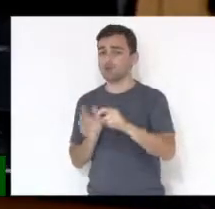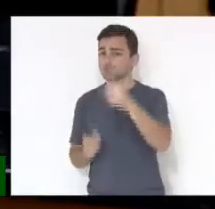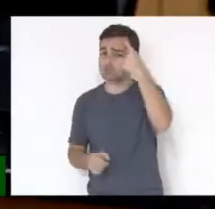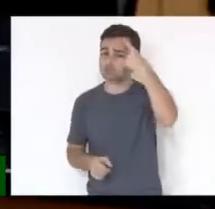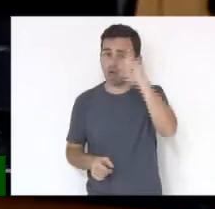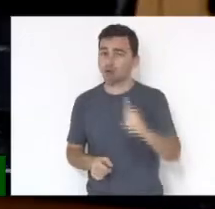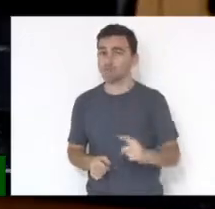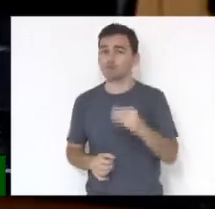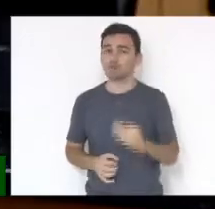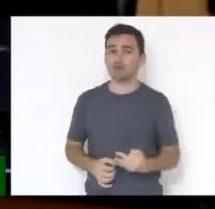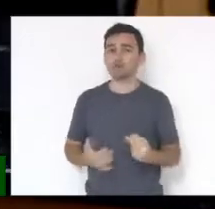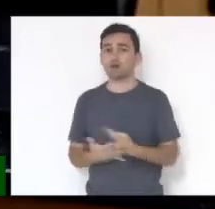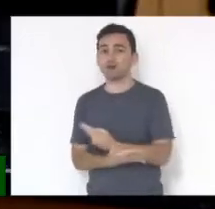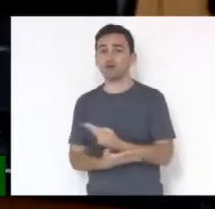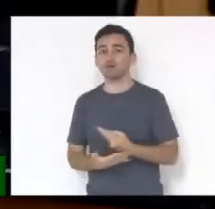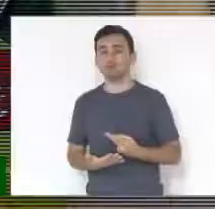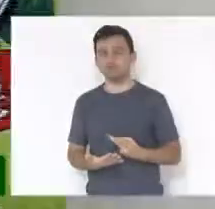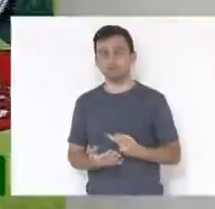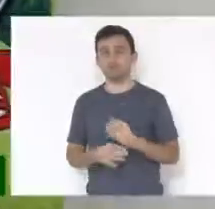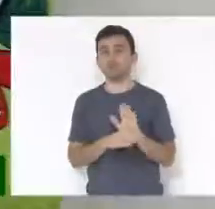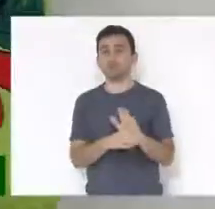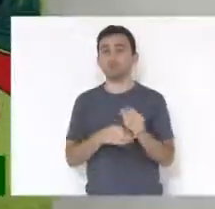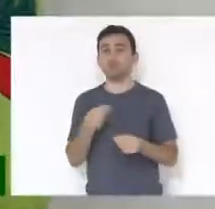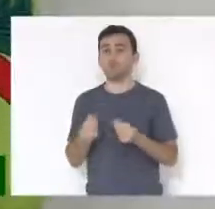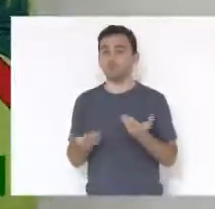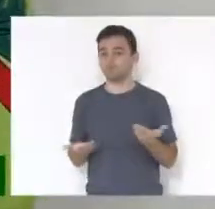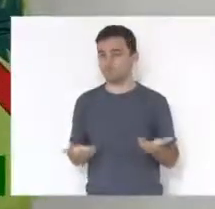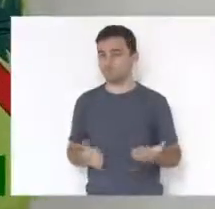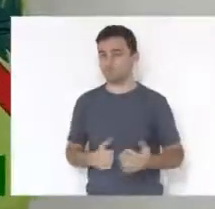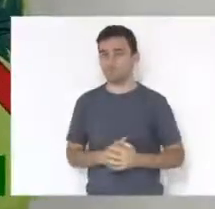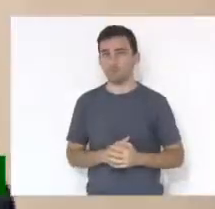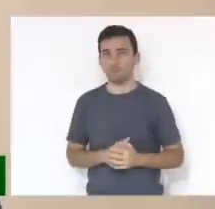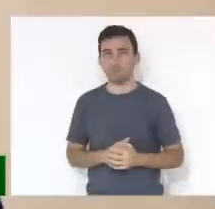bom para si ou para os demais. Parabéns.